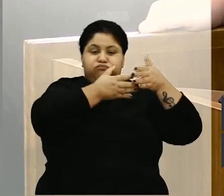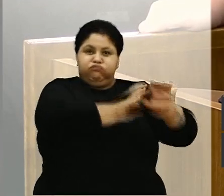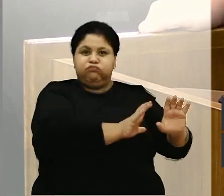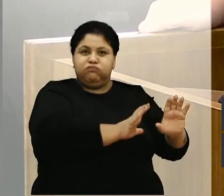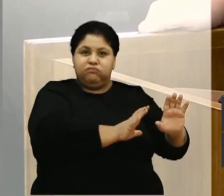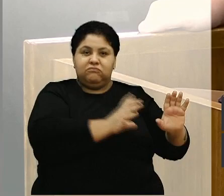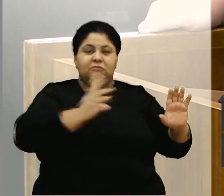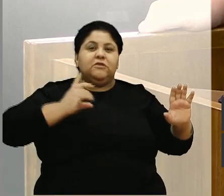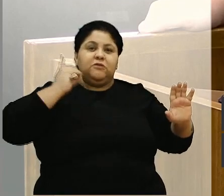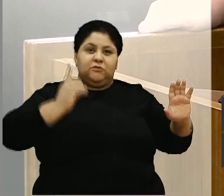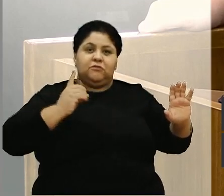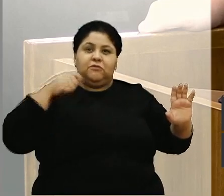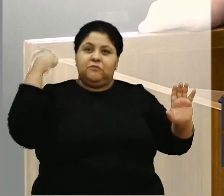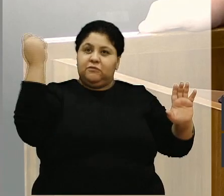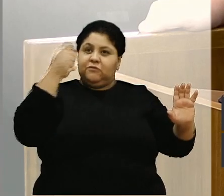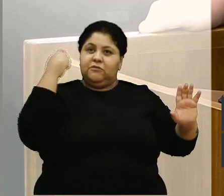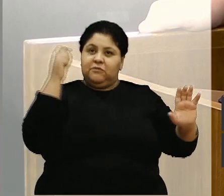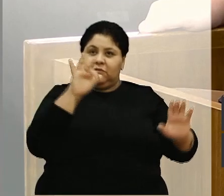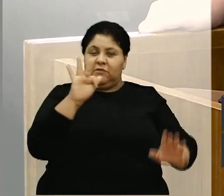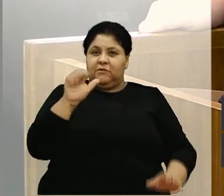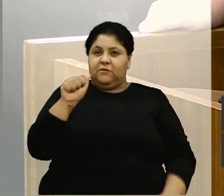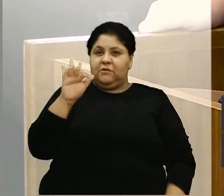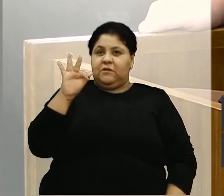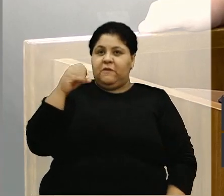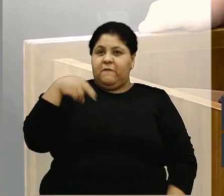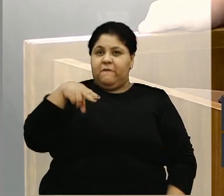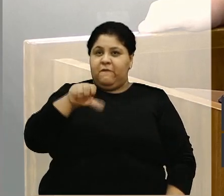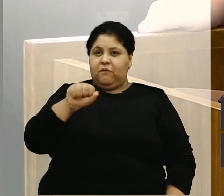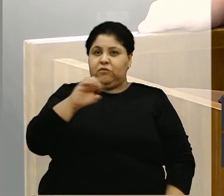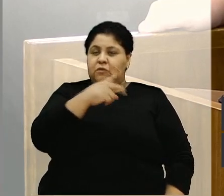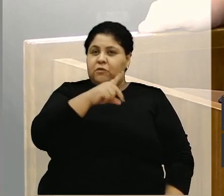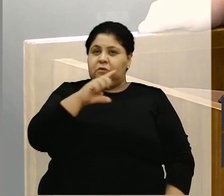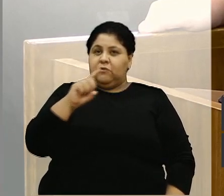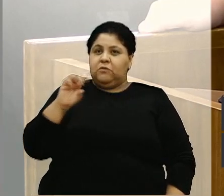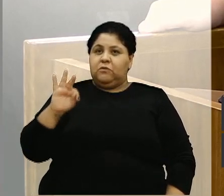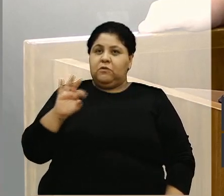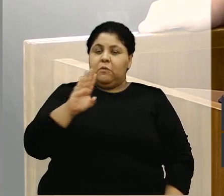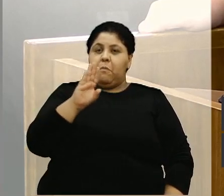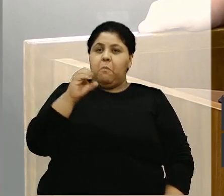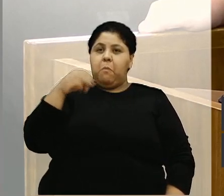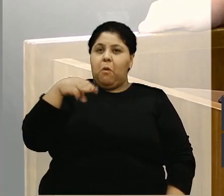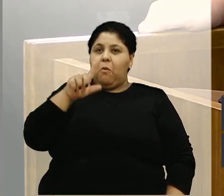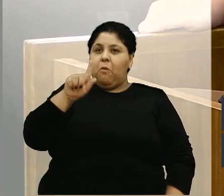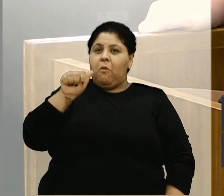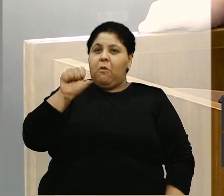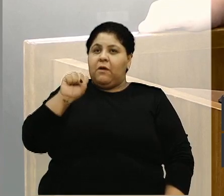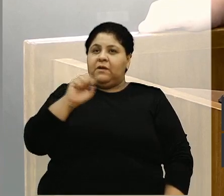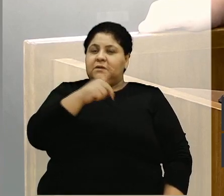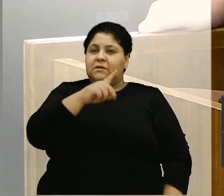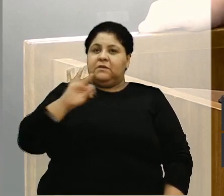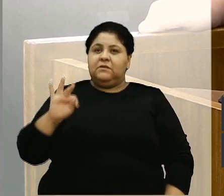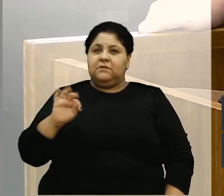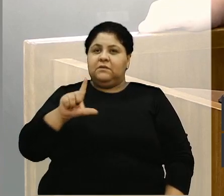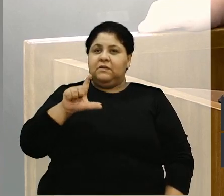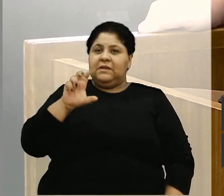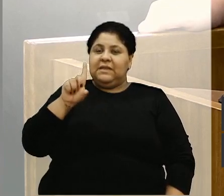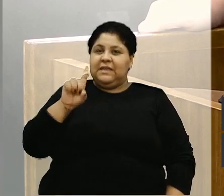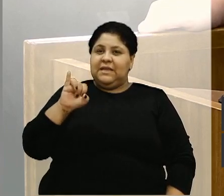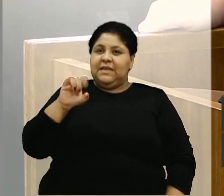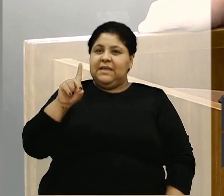dos deputados do Rio Grande do Sul: Afonso Mota, do PDT, Bom Gás, do PT, Lindenmeyer, do